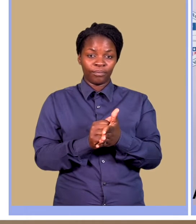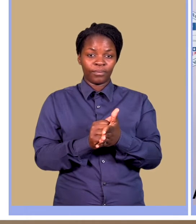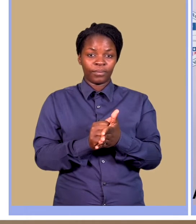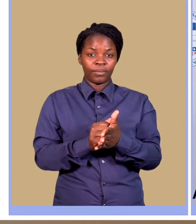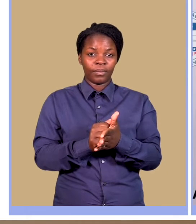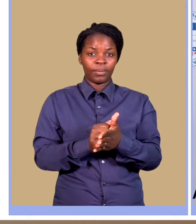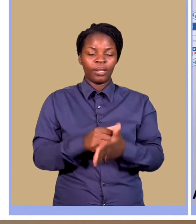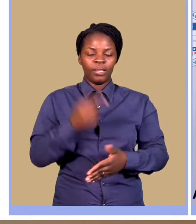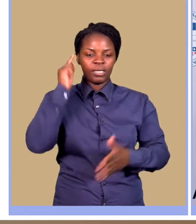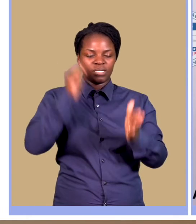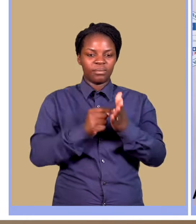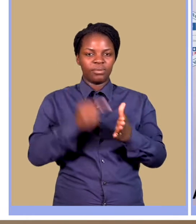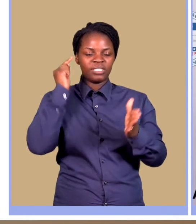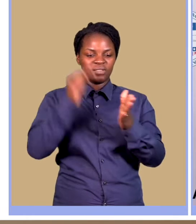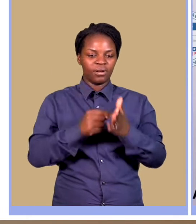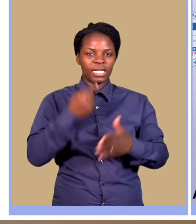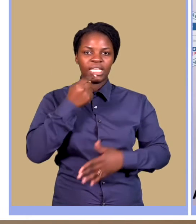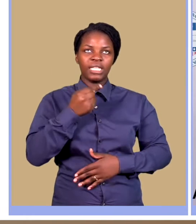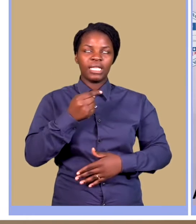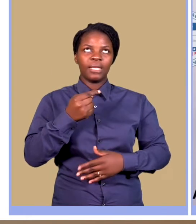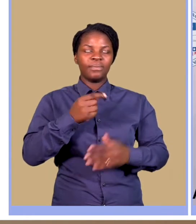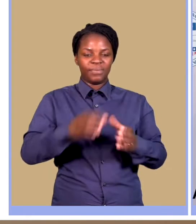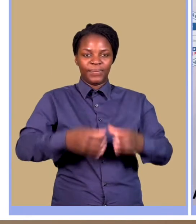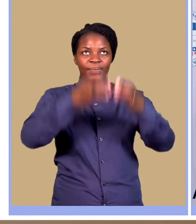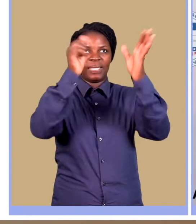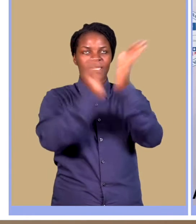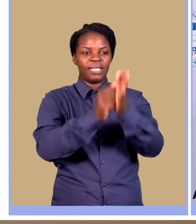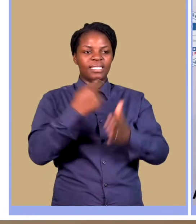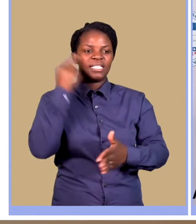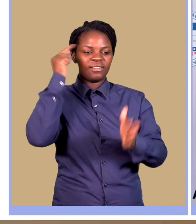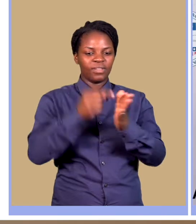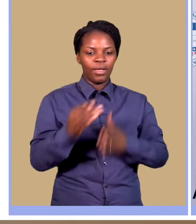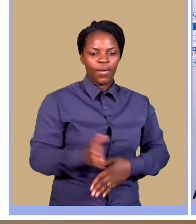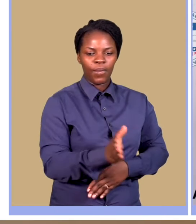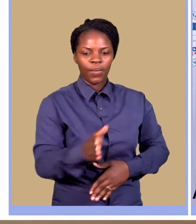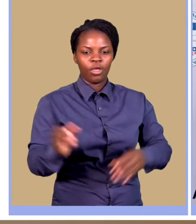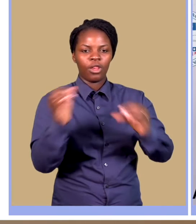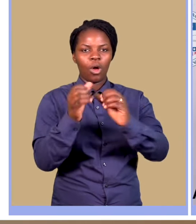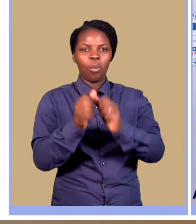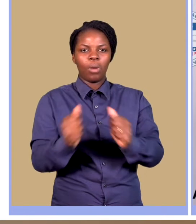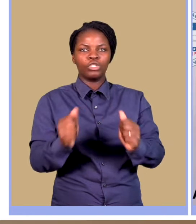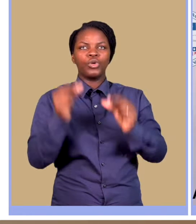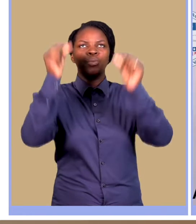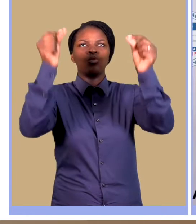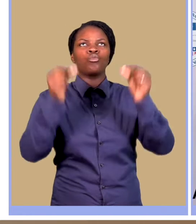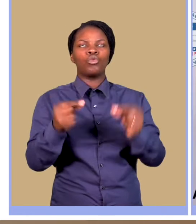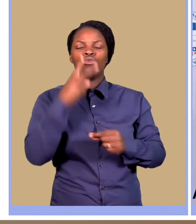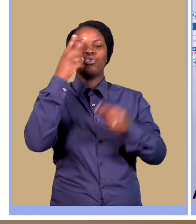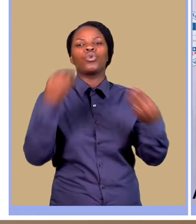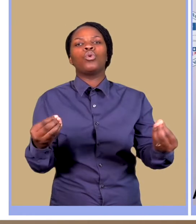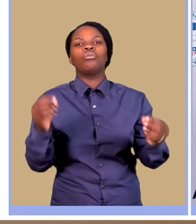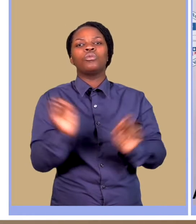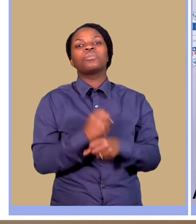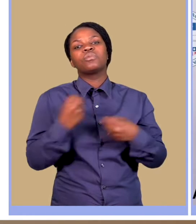sim. Bom, como ativista ambiental tem trazido essas questões no ato do seu